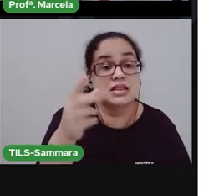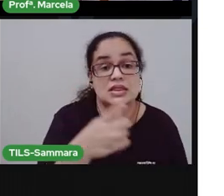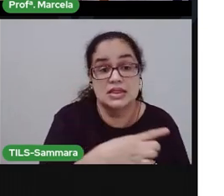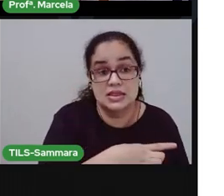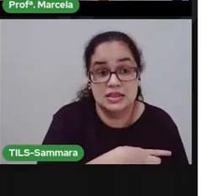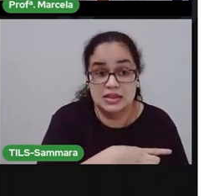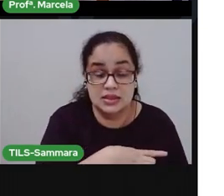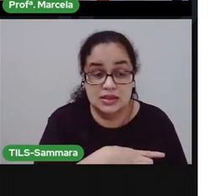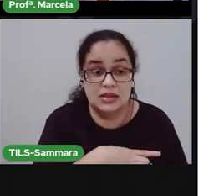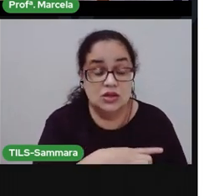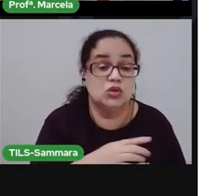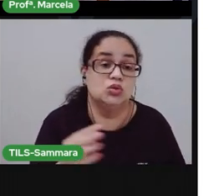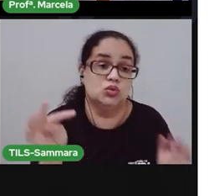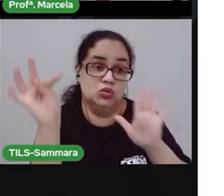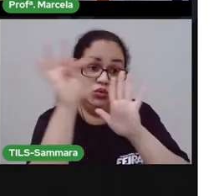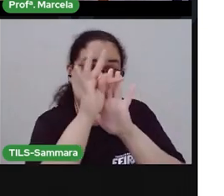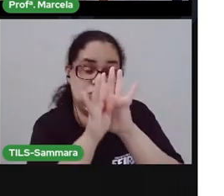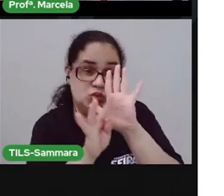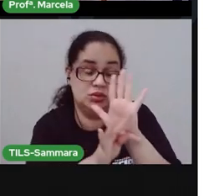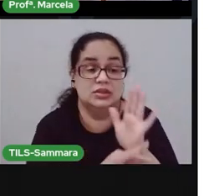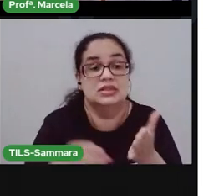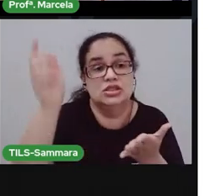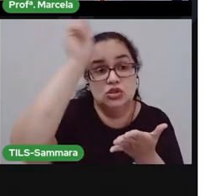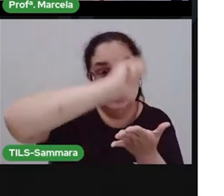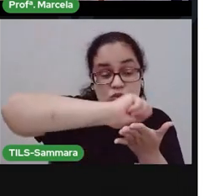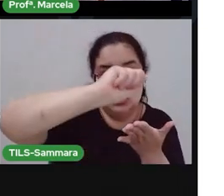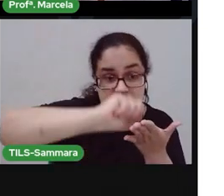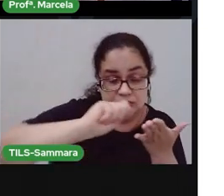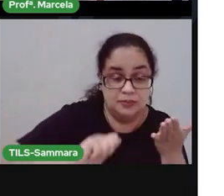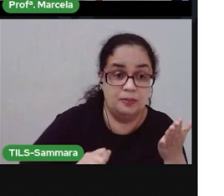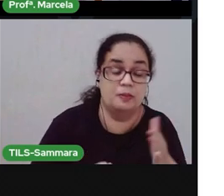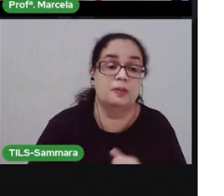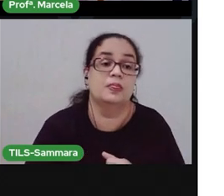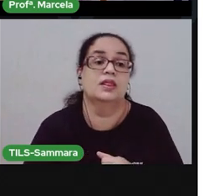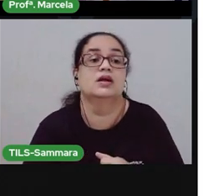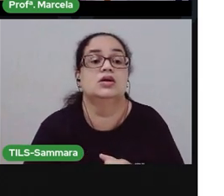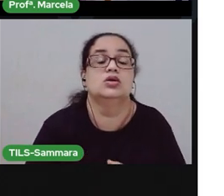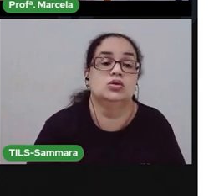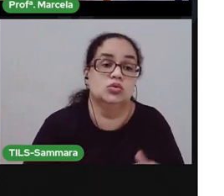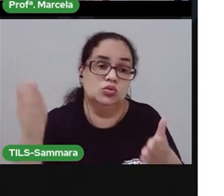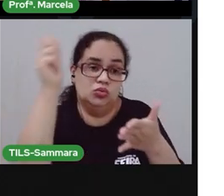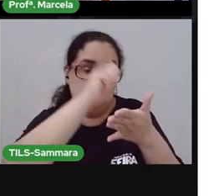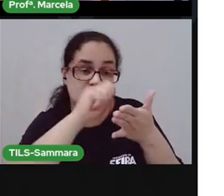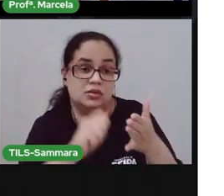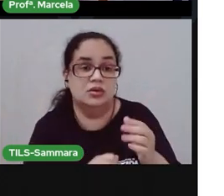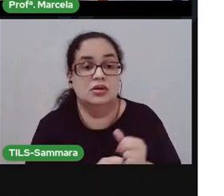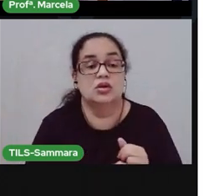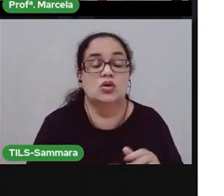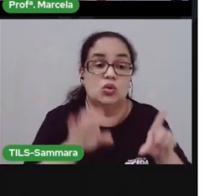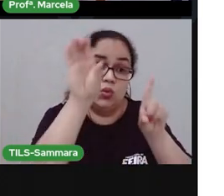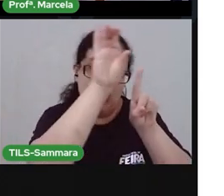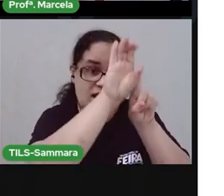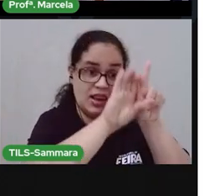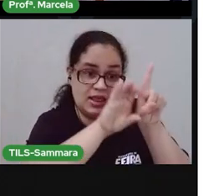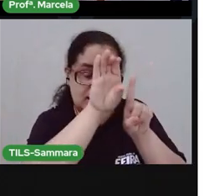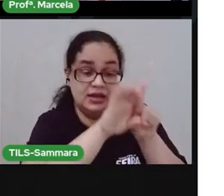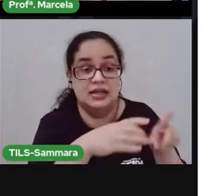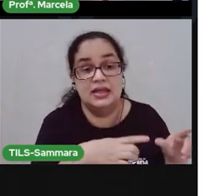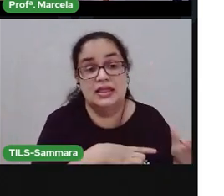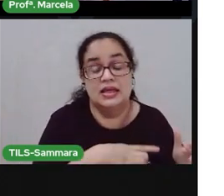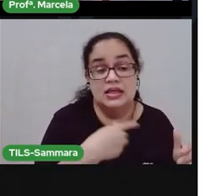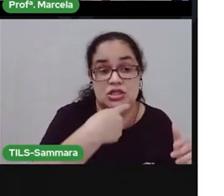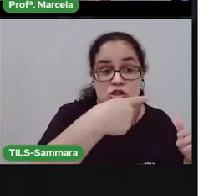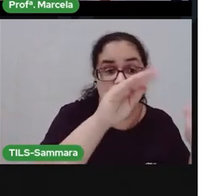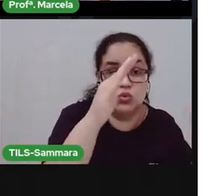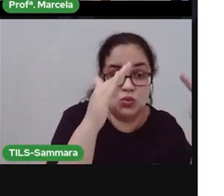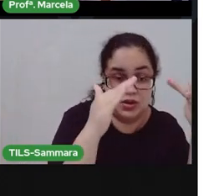slide. Você vê um texto escrito, você vê um texto escrito no calendário que tem aí na sua casa,